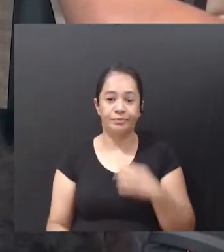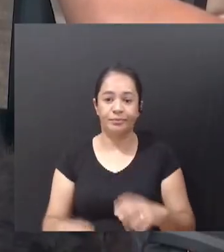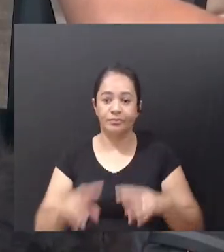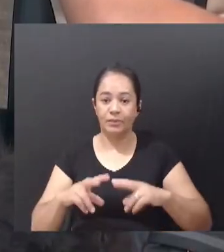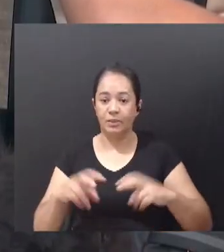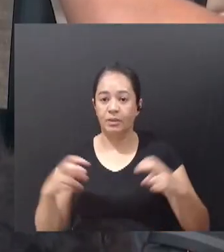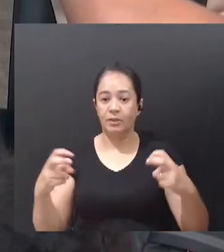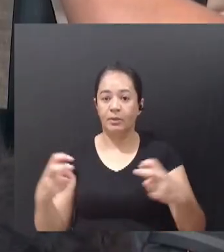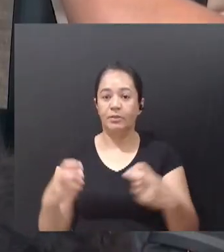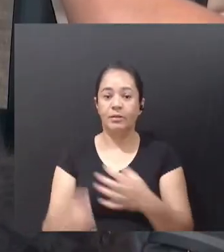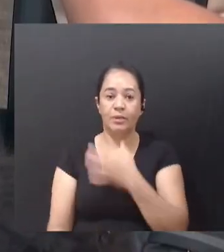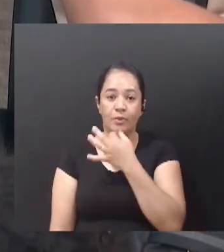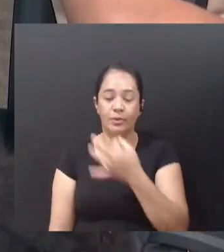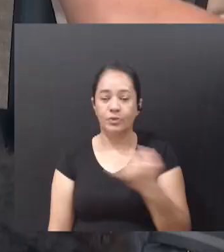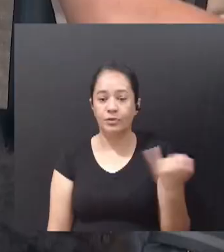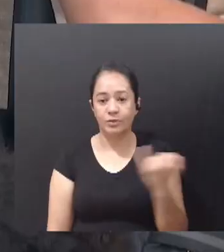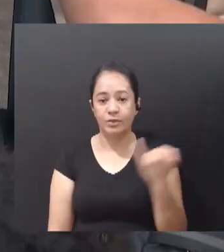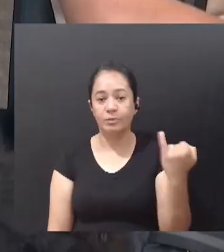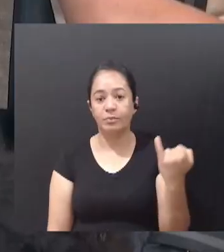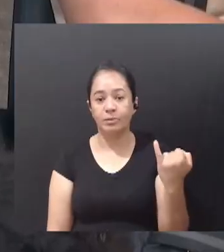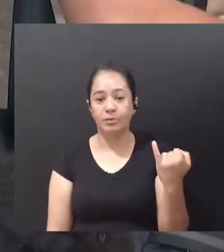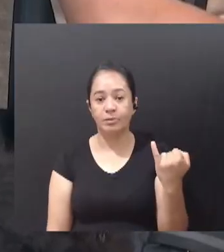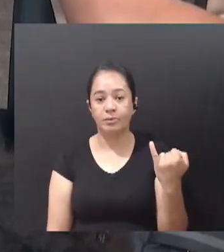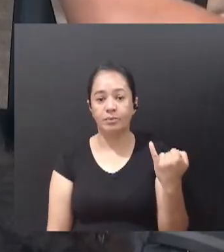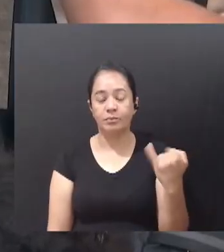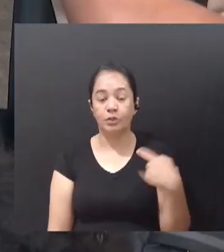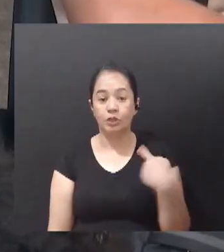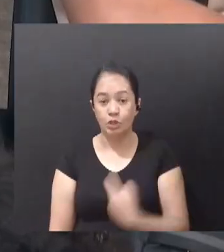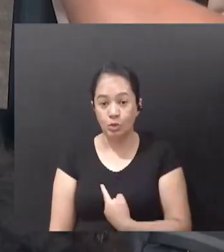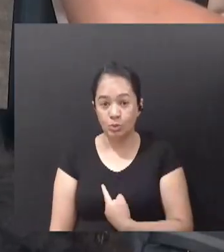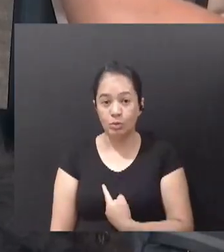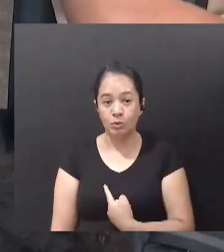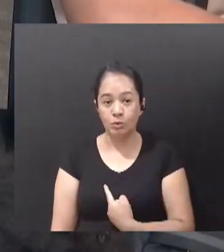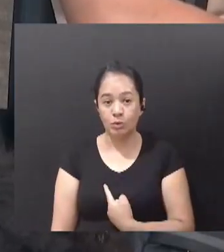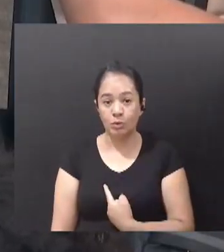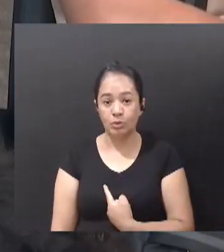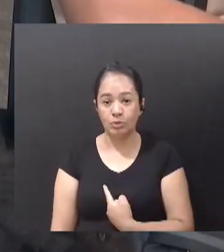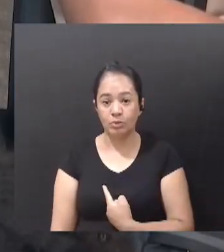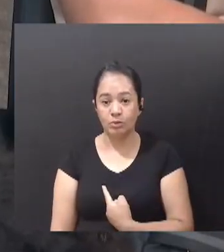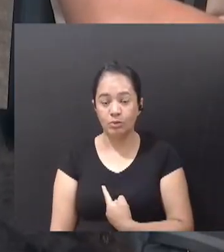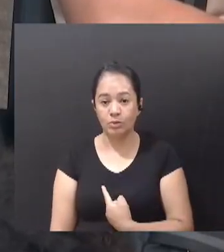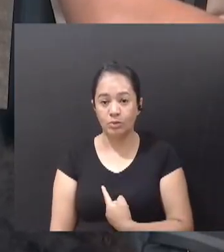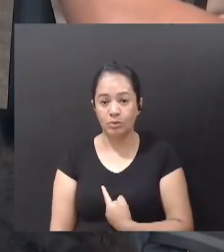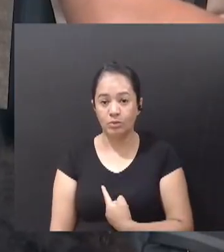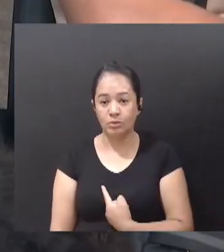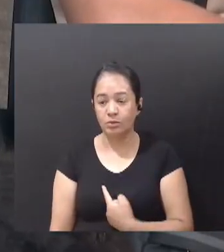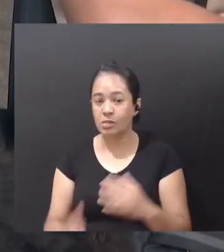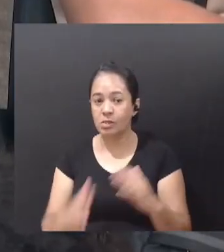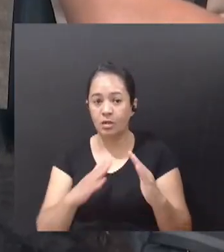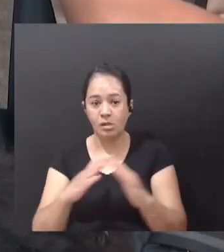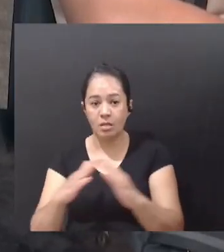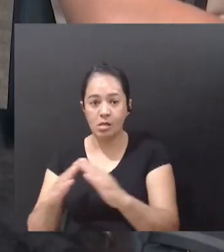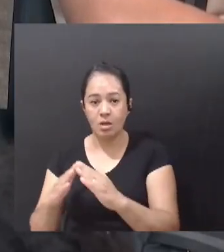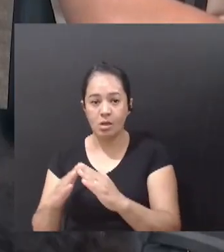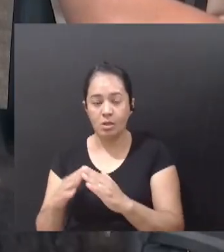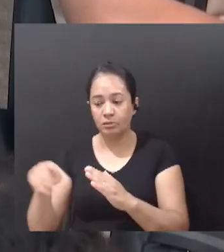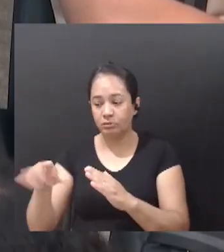é muito importante, porque nós dentro da periferia, dentro da